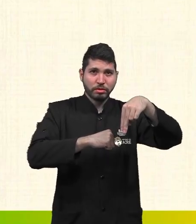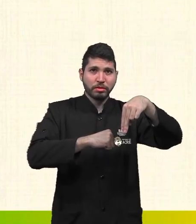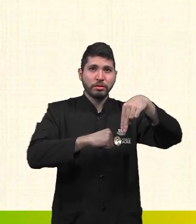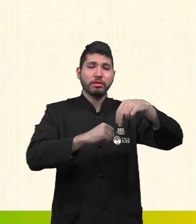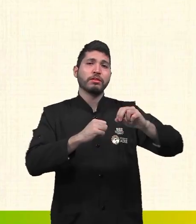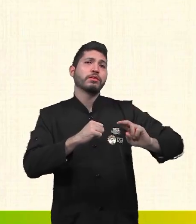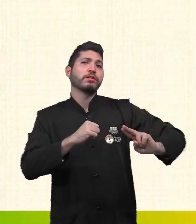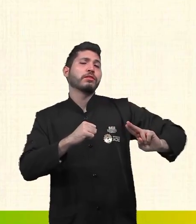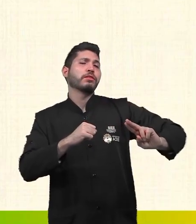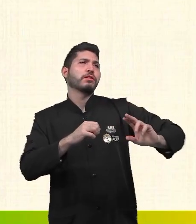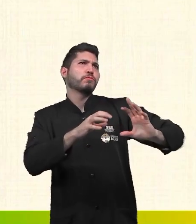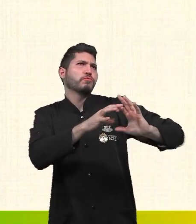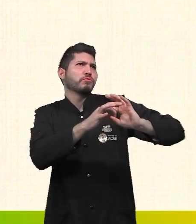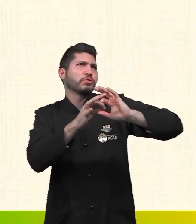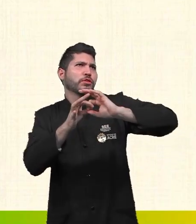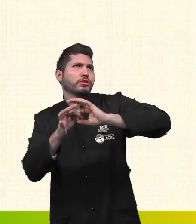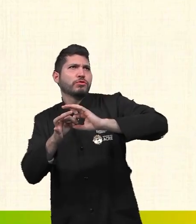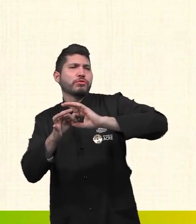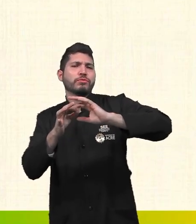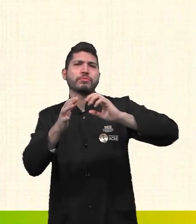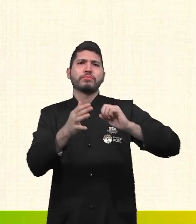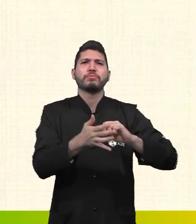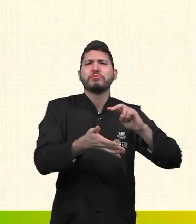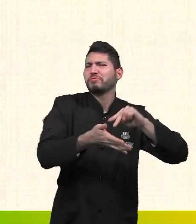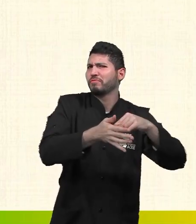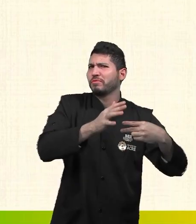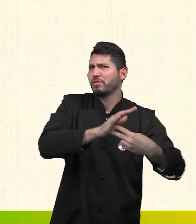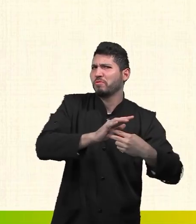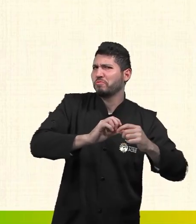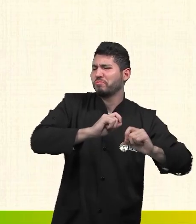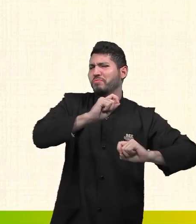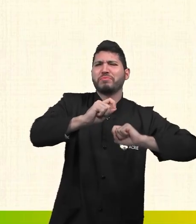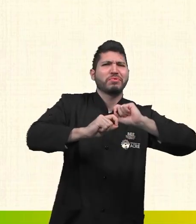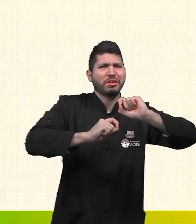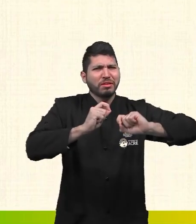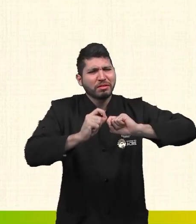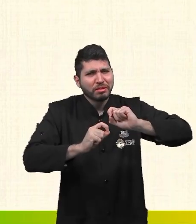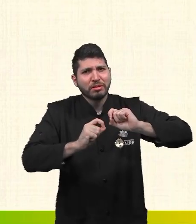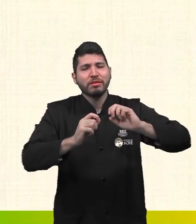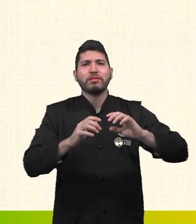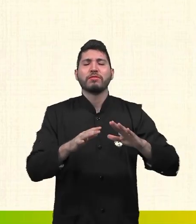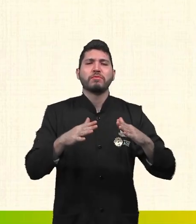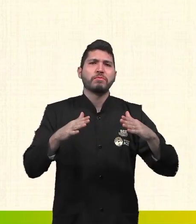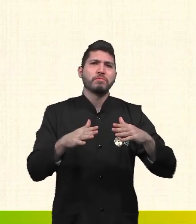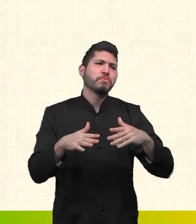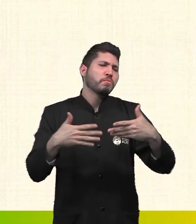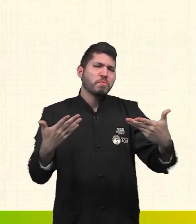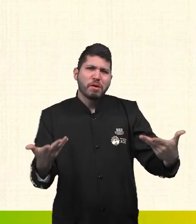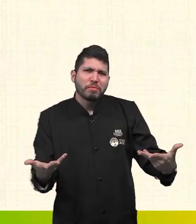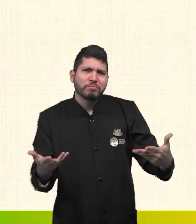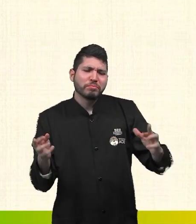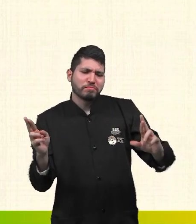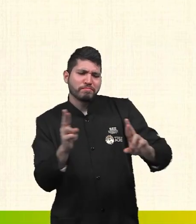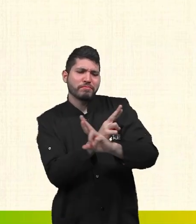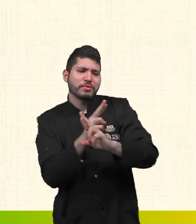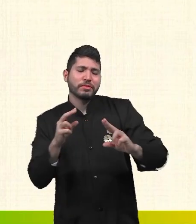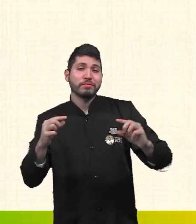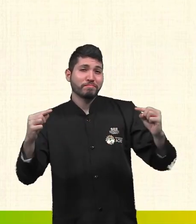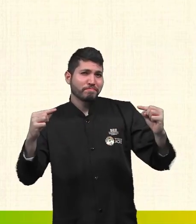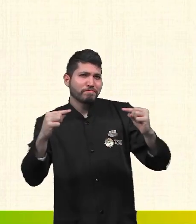qual seria a nossa resposta mais objetiva e coerente com a questão?